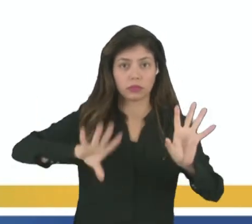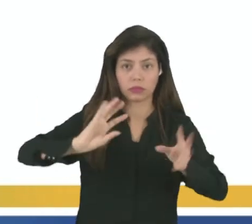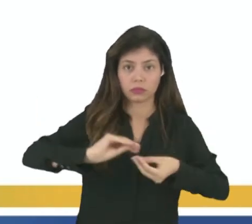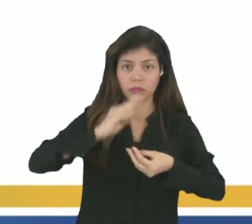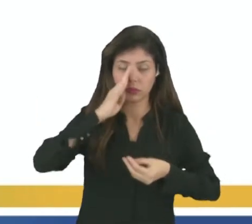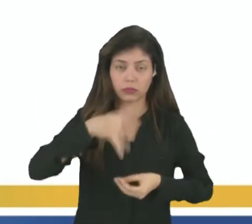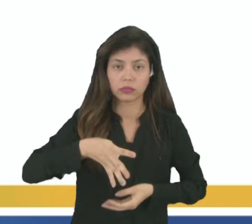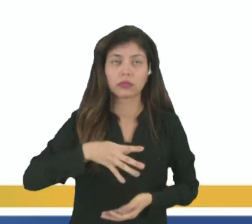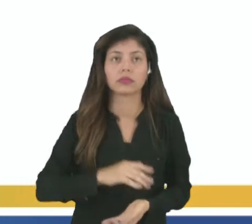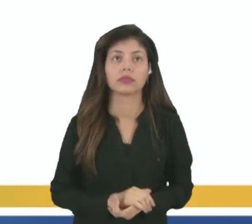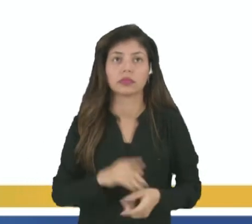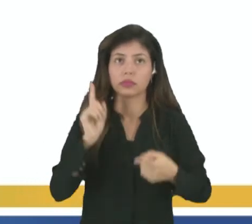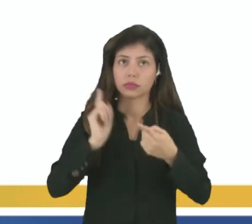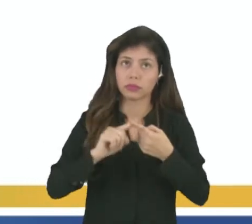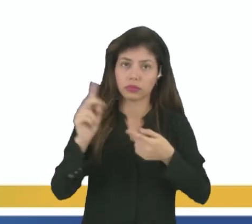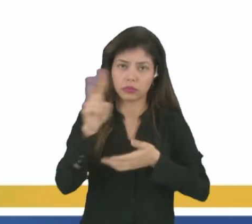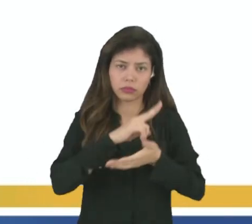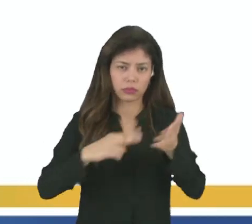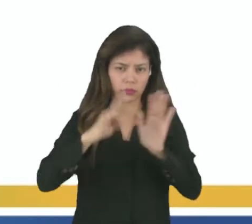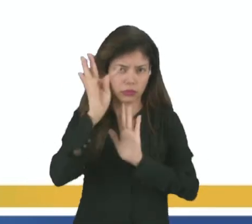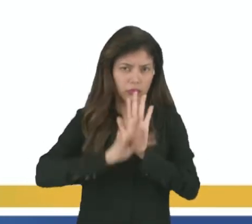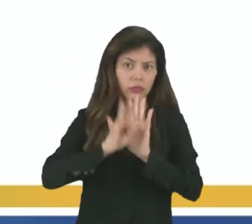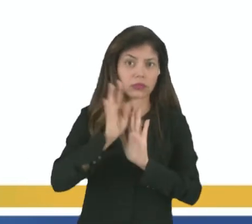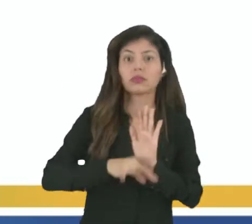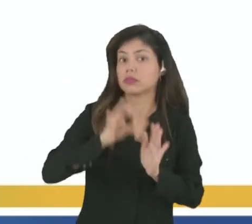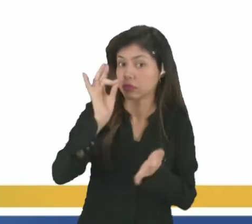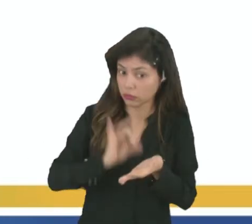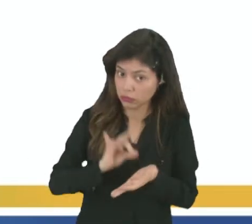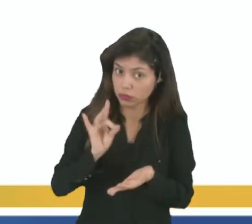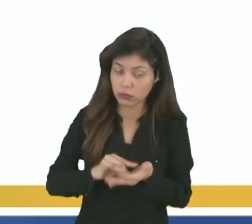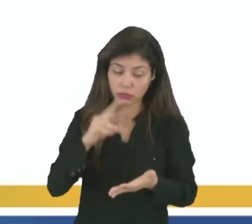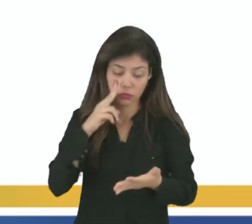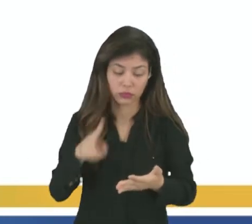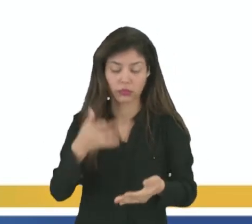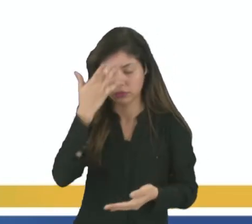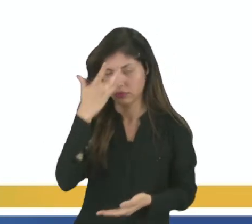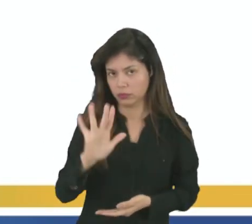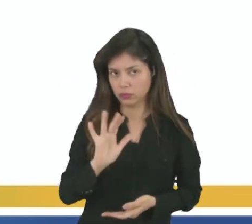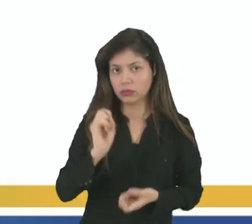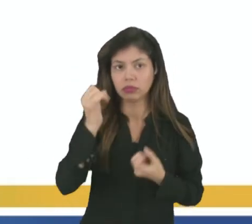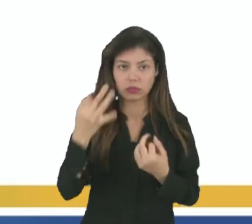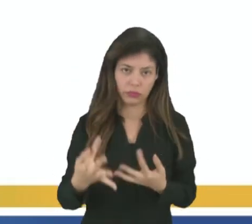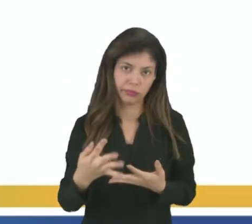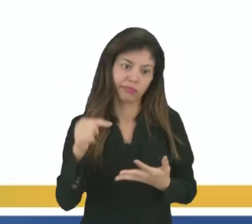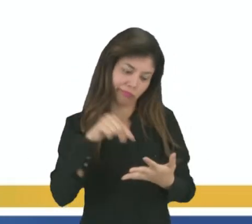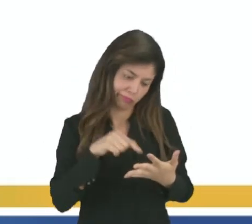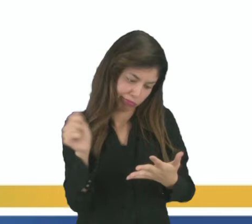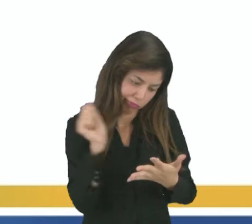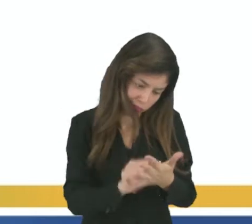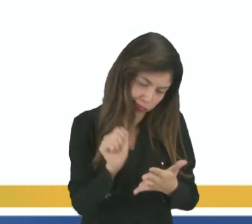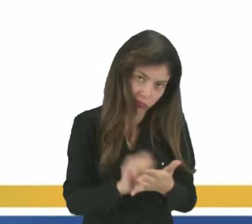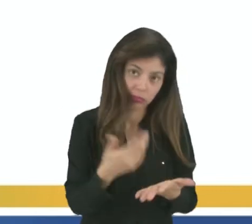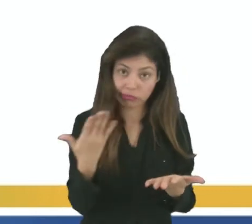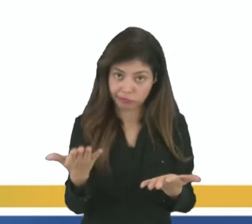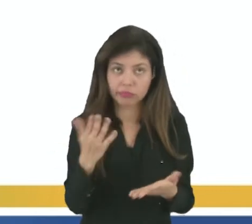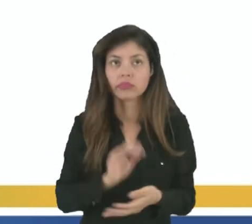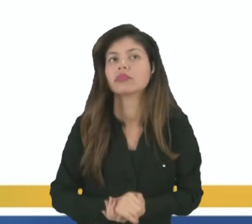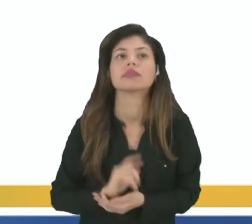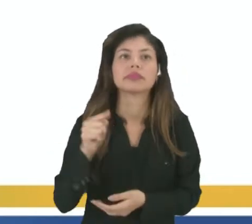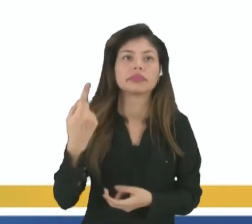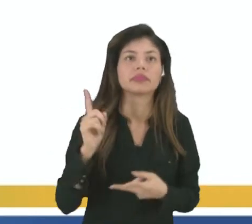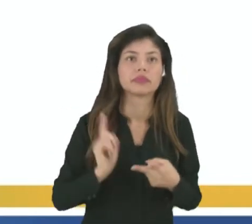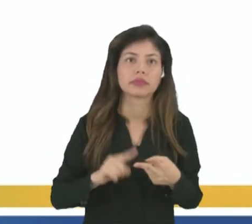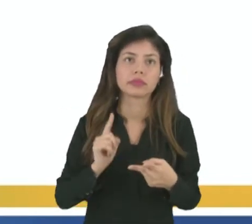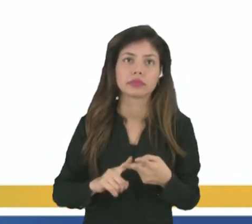crítico? Primeiro, ler atentamente um texto original, porque você não vai saber criticar aquilo que você não leu e entendeu.